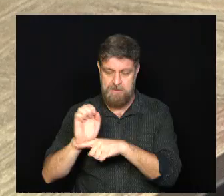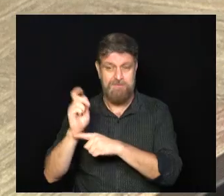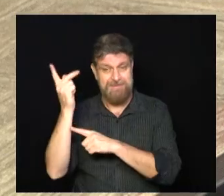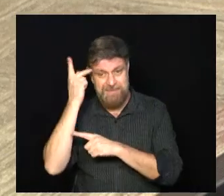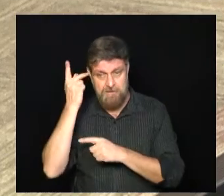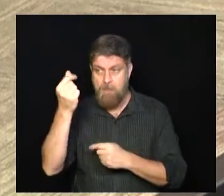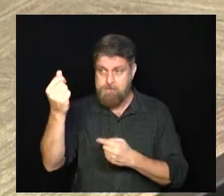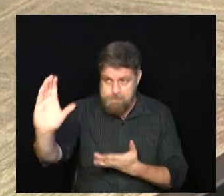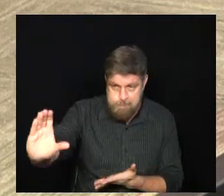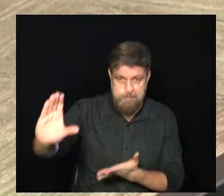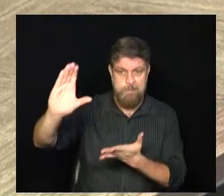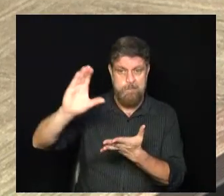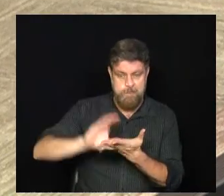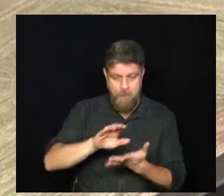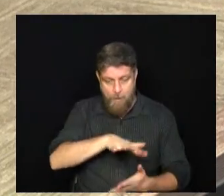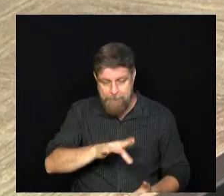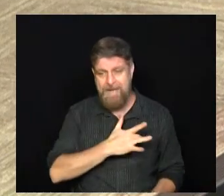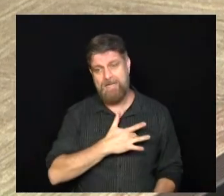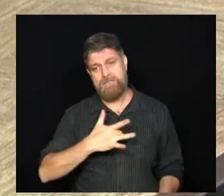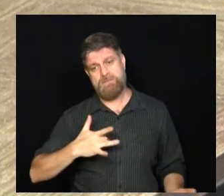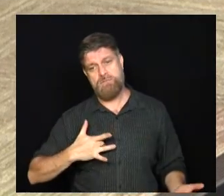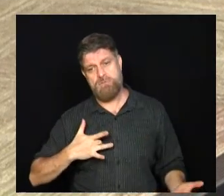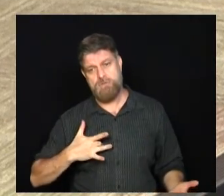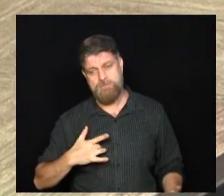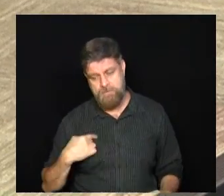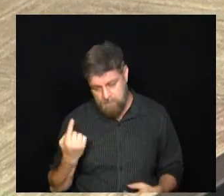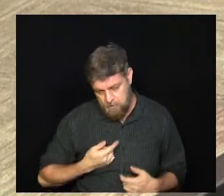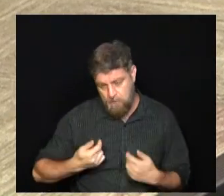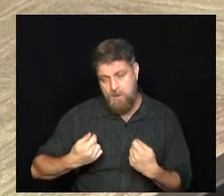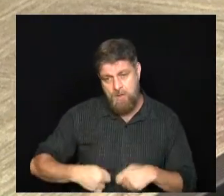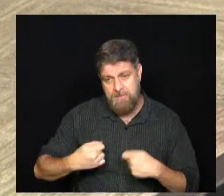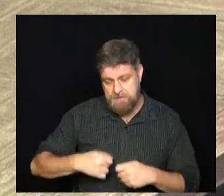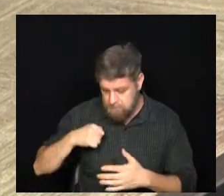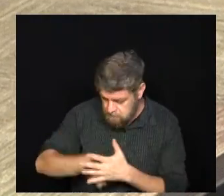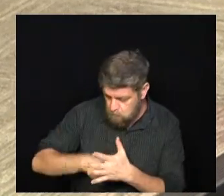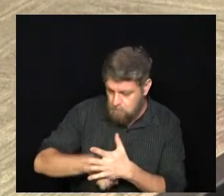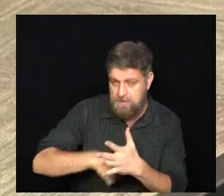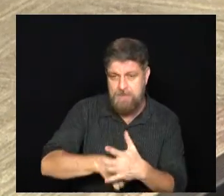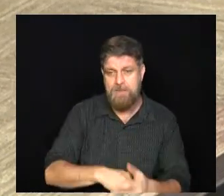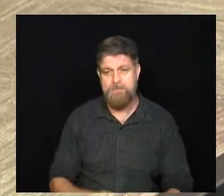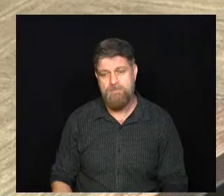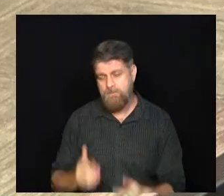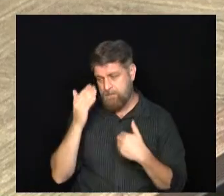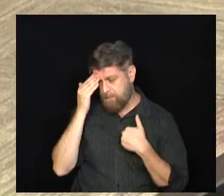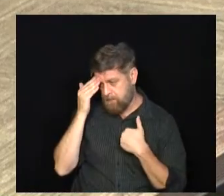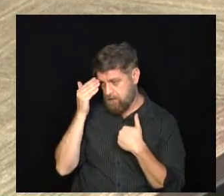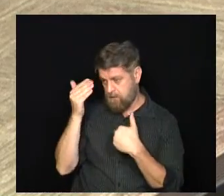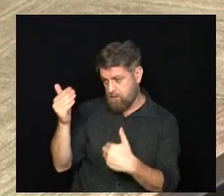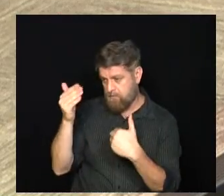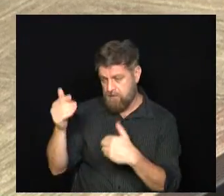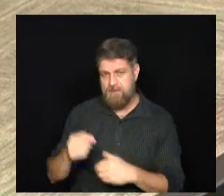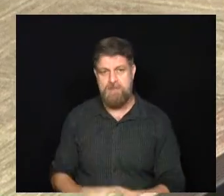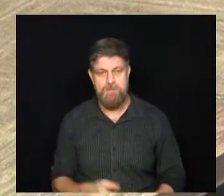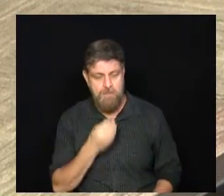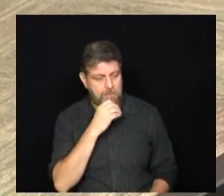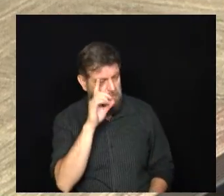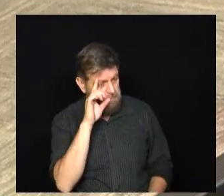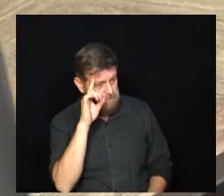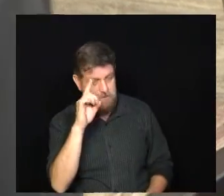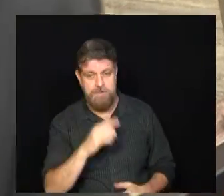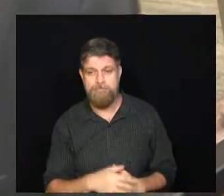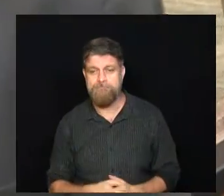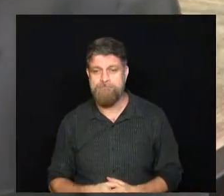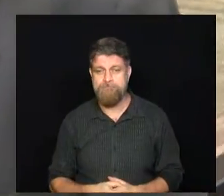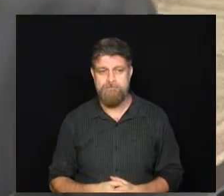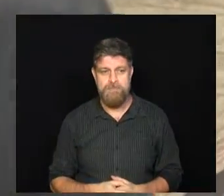governo federal, estadual e municipal. Esse é que nós precisamos lutar por isso. Obrigado, vereador. Eu que agradeço, tenha um bom dia.